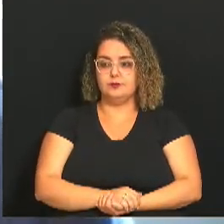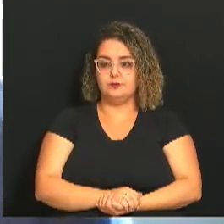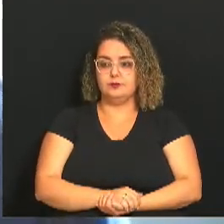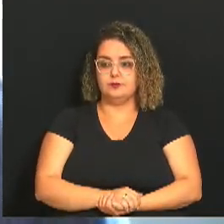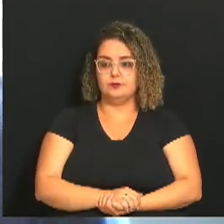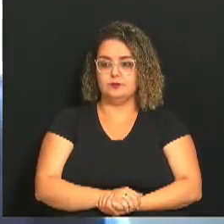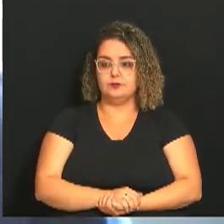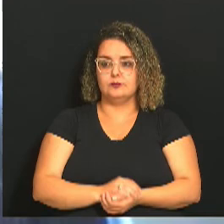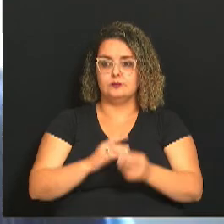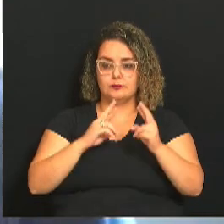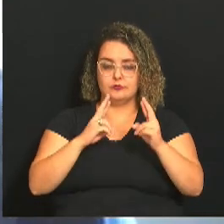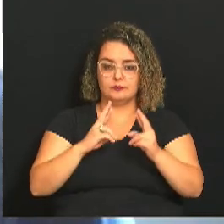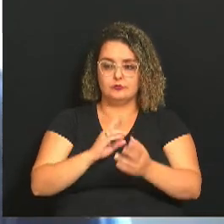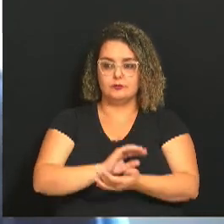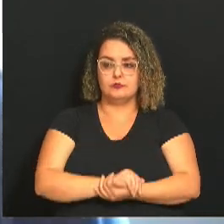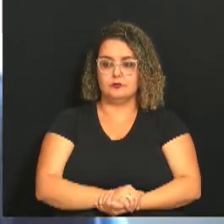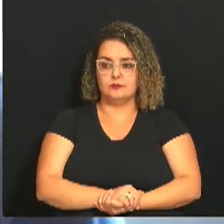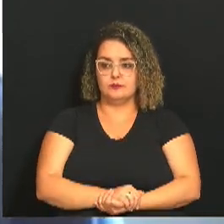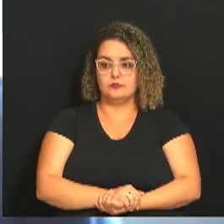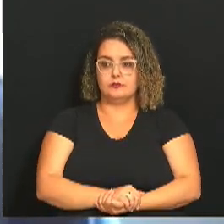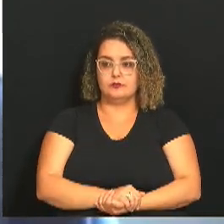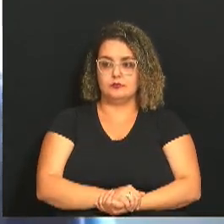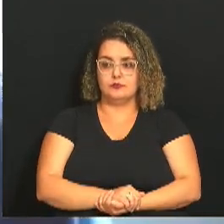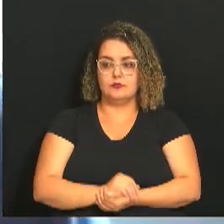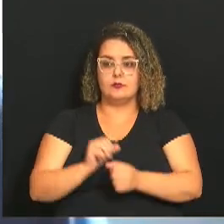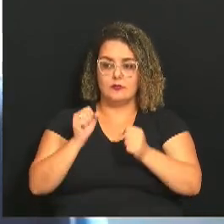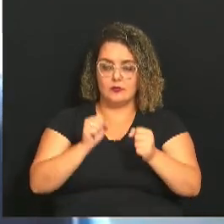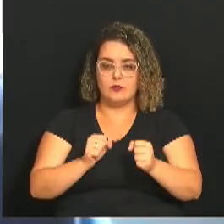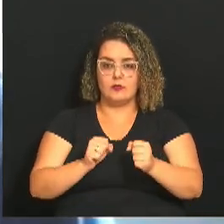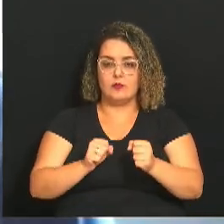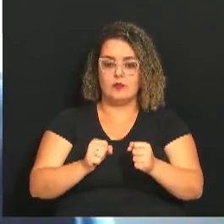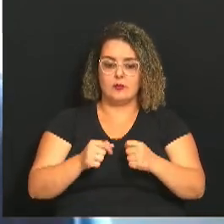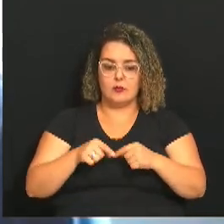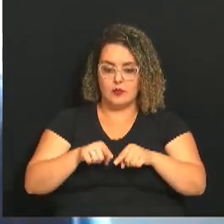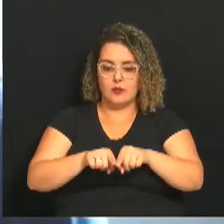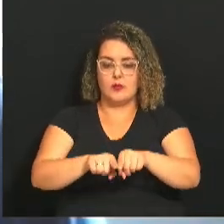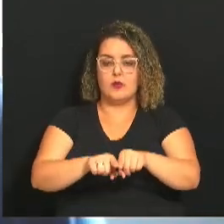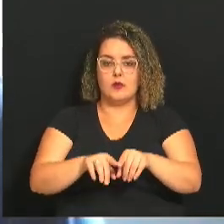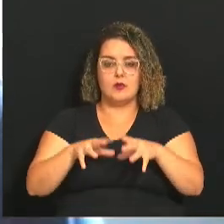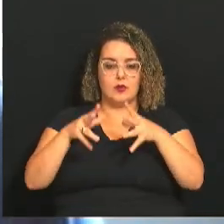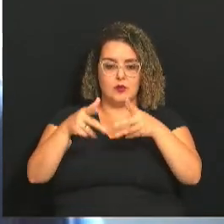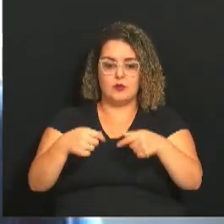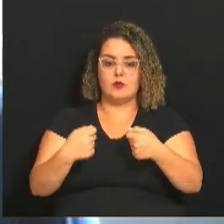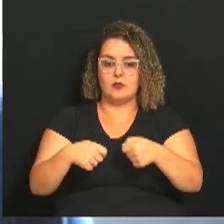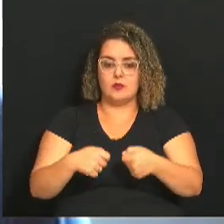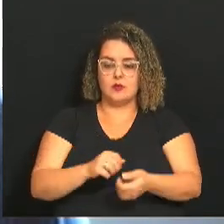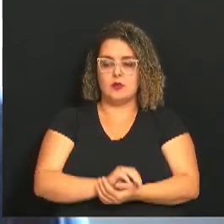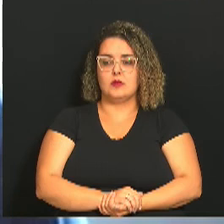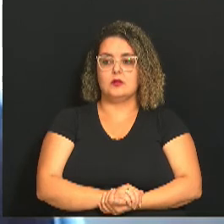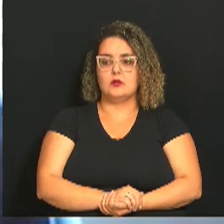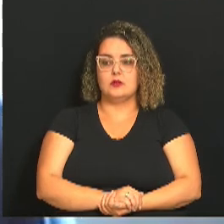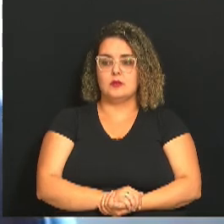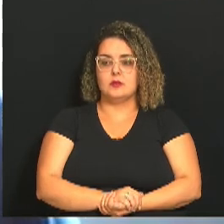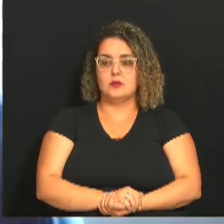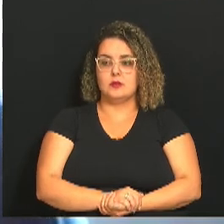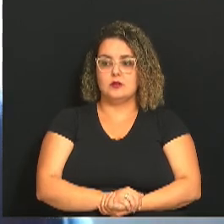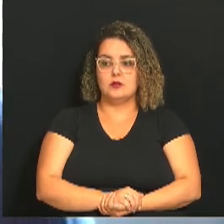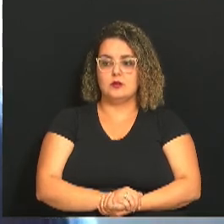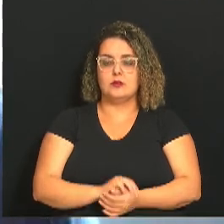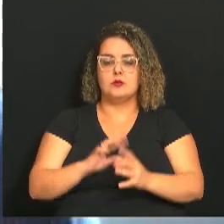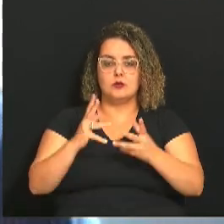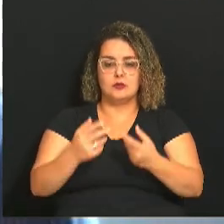Desejo que a gente possa fazer, de fato, uma parceria naquilo que for necessário, levantamento de dados, de